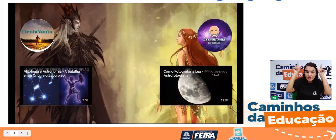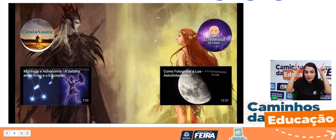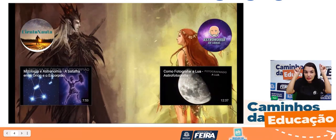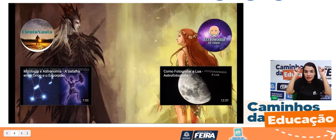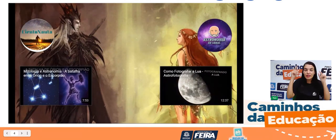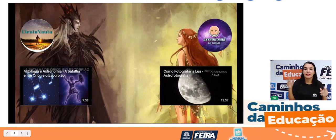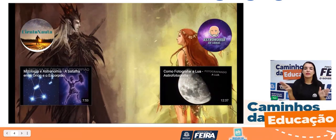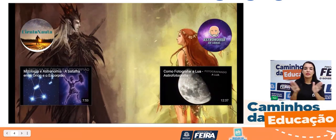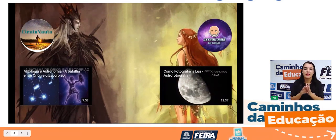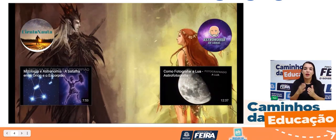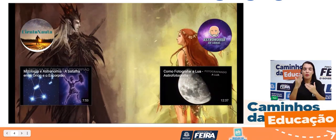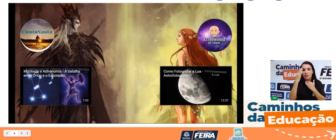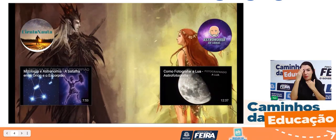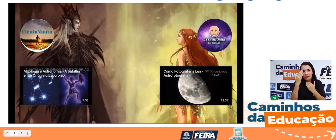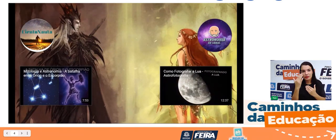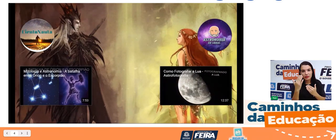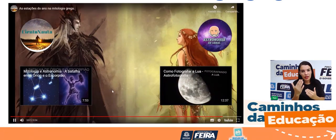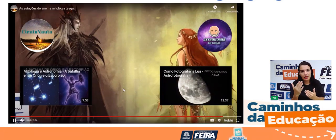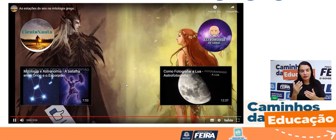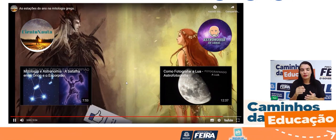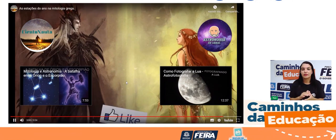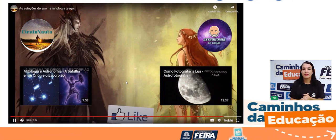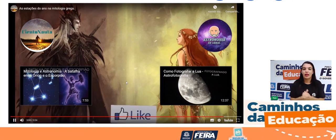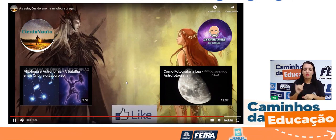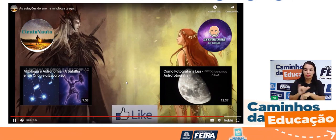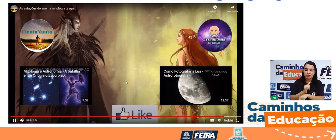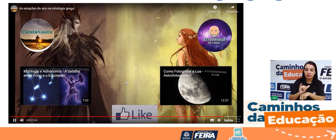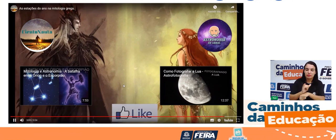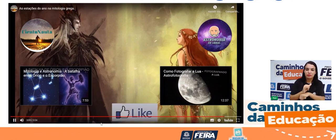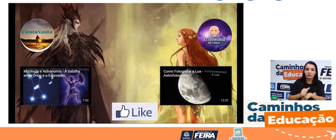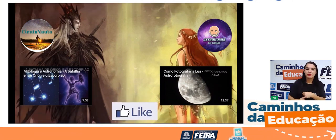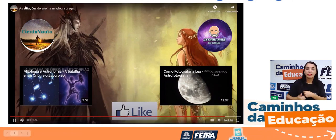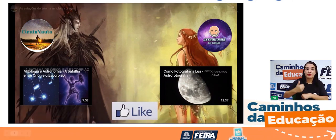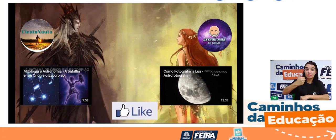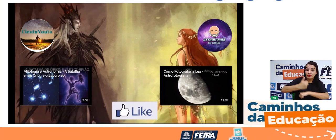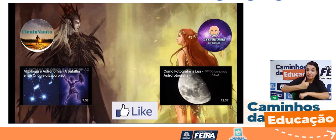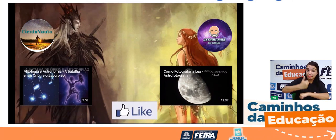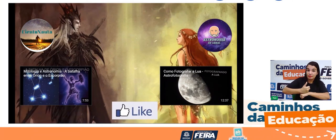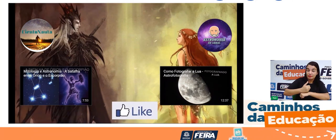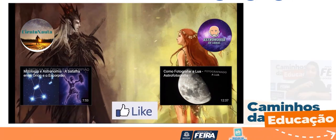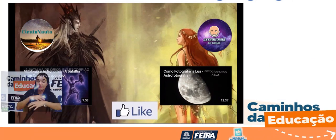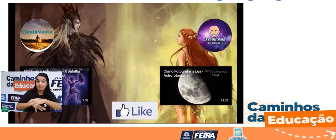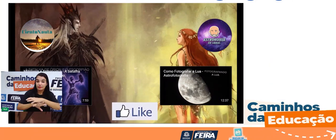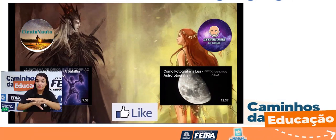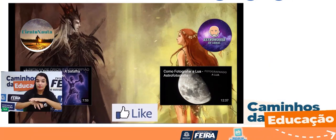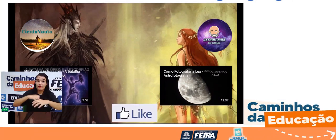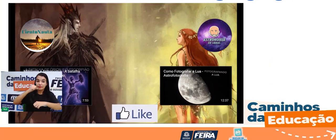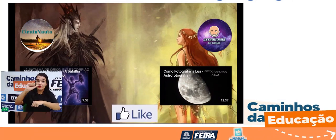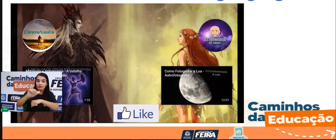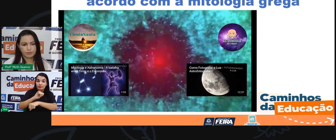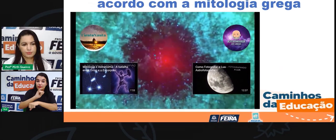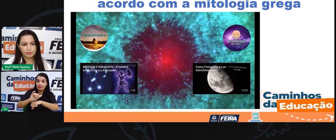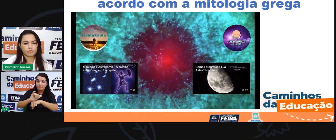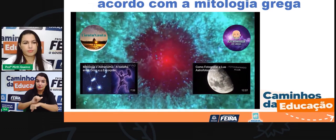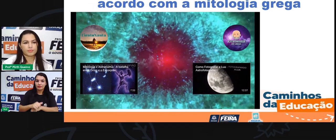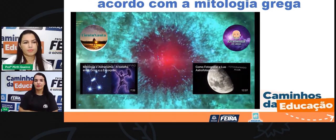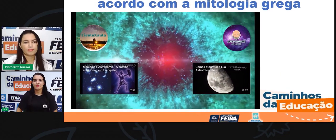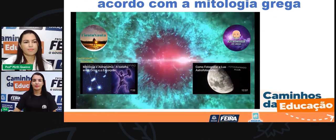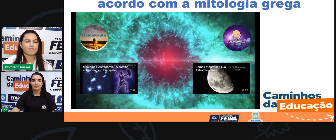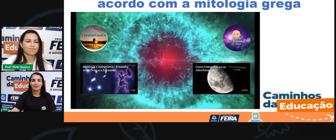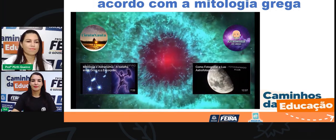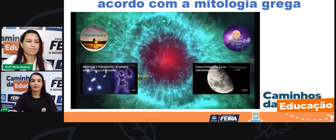Muito obrigado por ter assistido o vídeo. Deixem aí seu like, inscrevam-se no canal. Um abraço a todos e até o próximo vídeo.